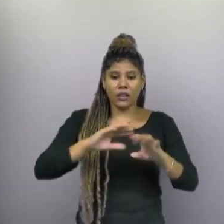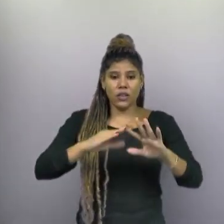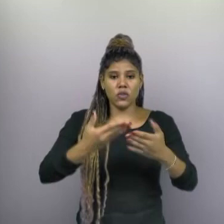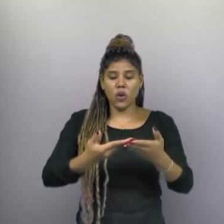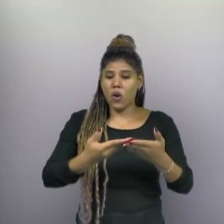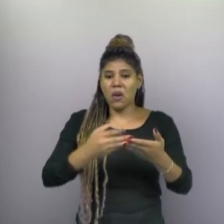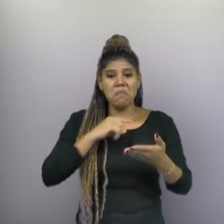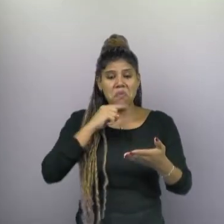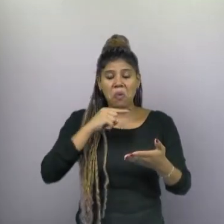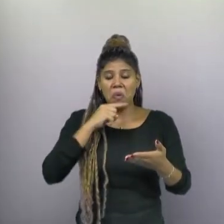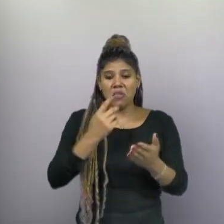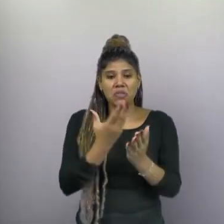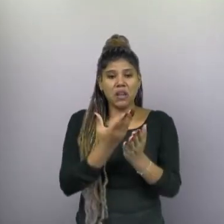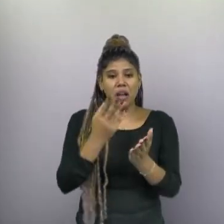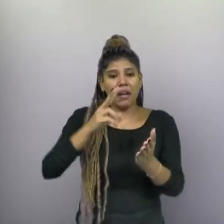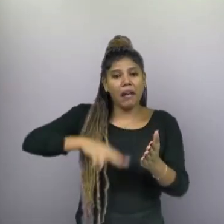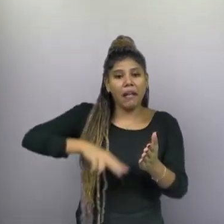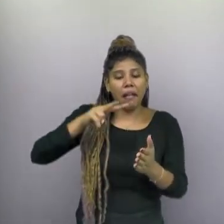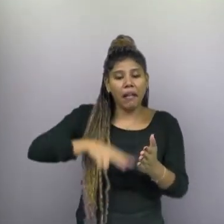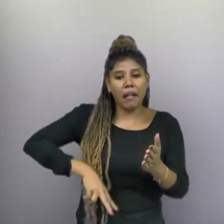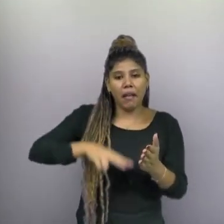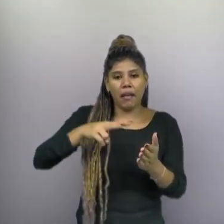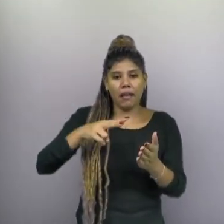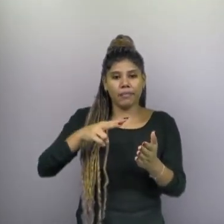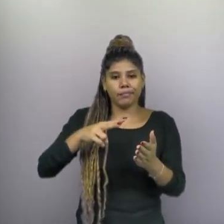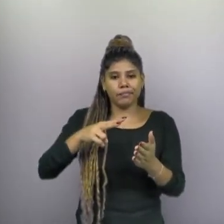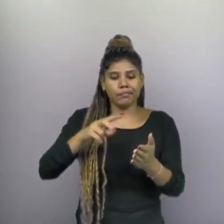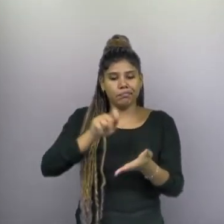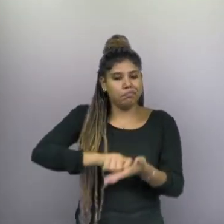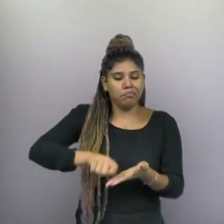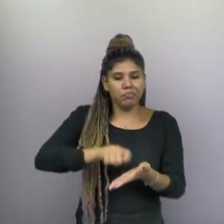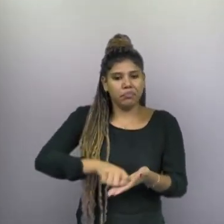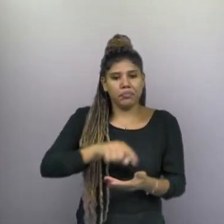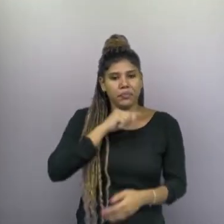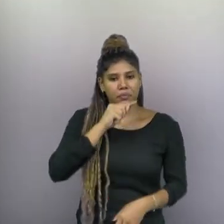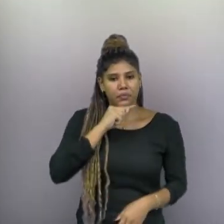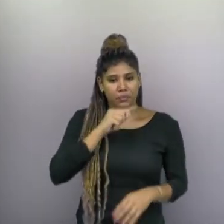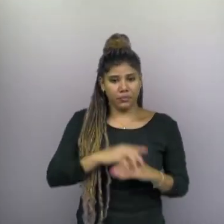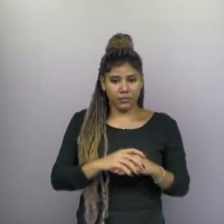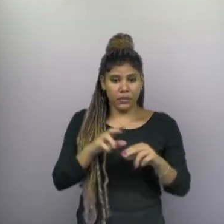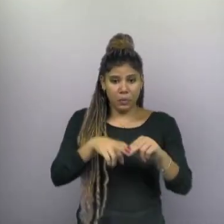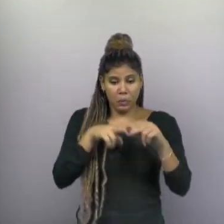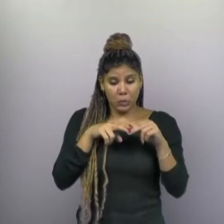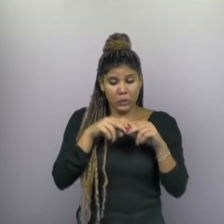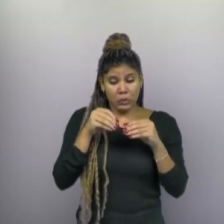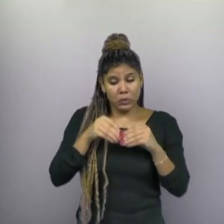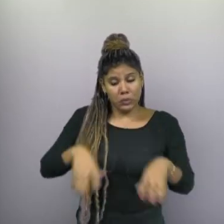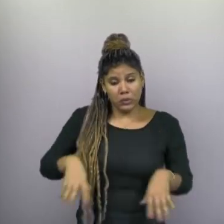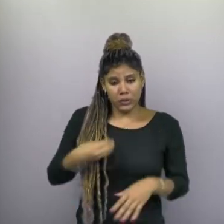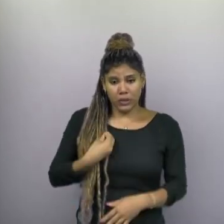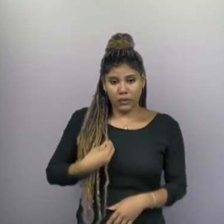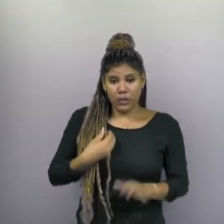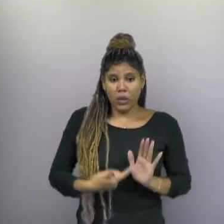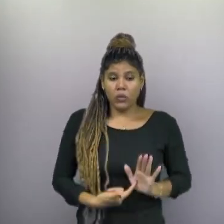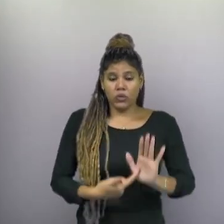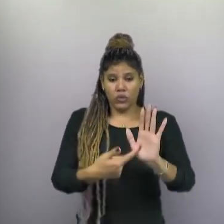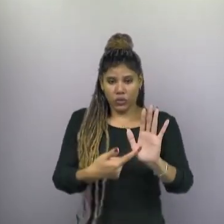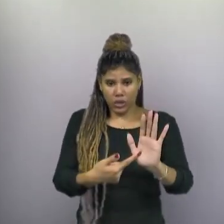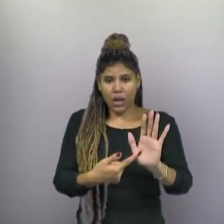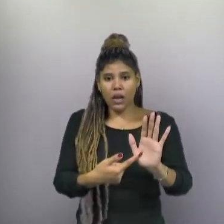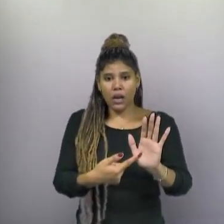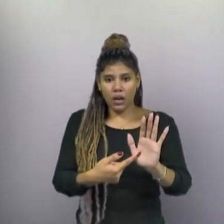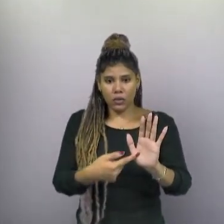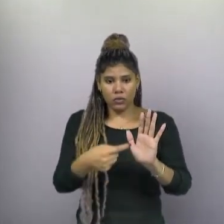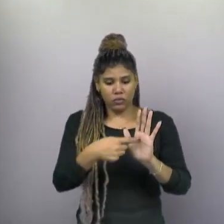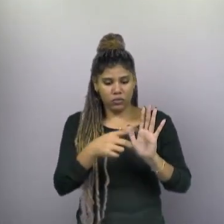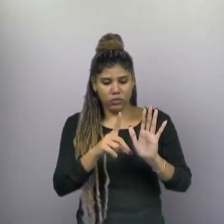que provoca graves repercussões na sequência da vida dessas crianças. Destaco esses dados, que considero